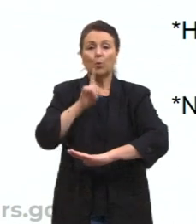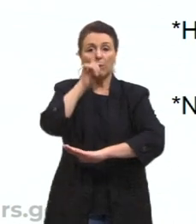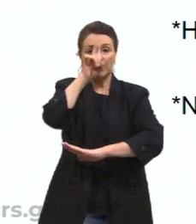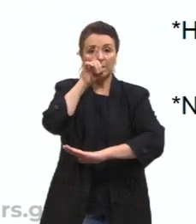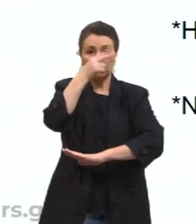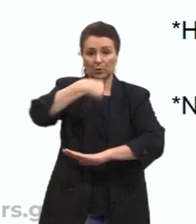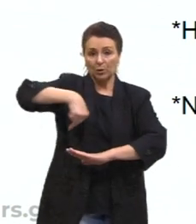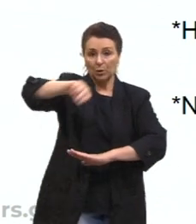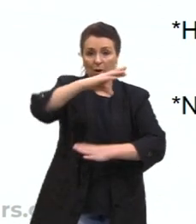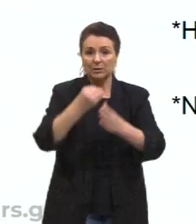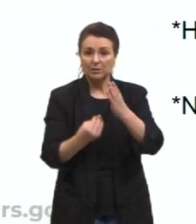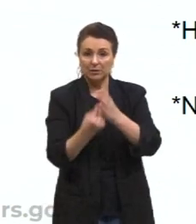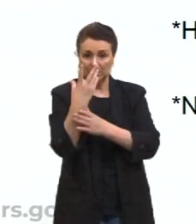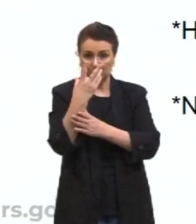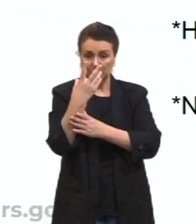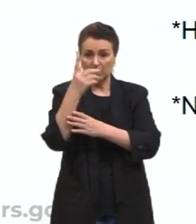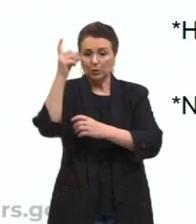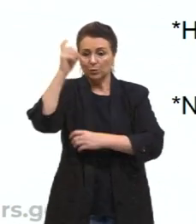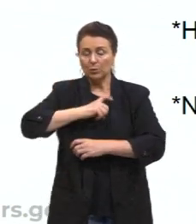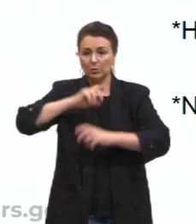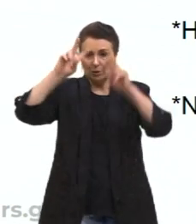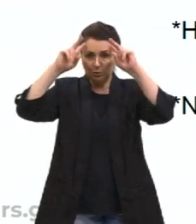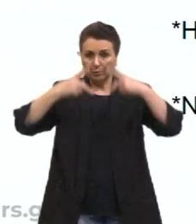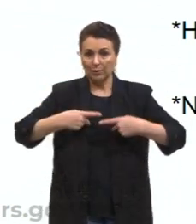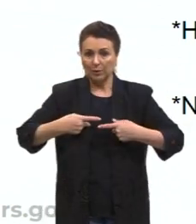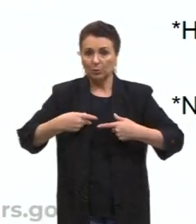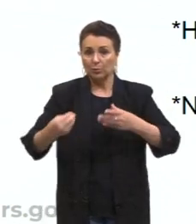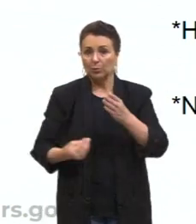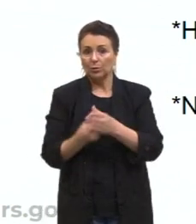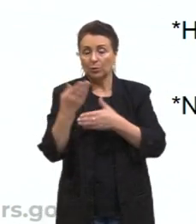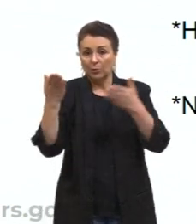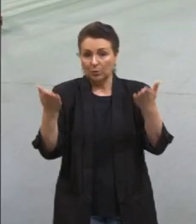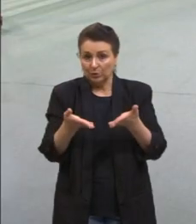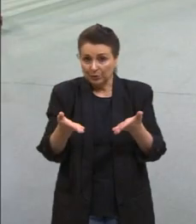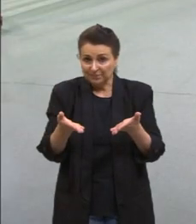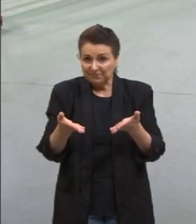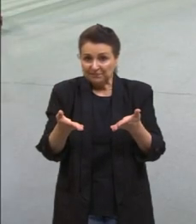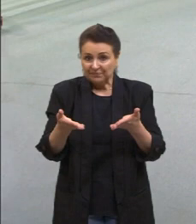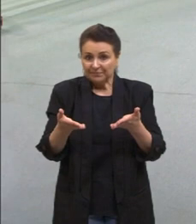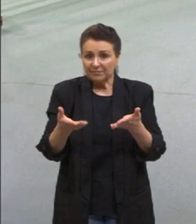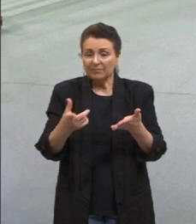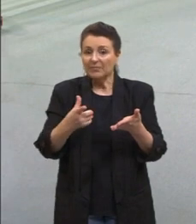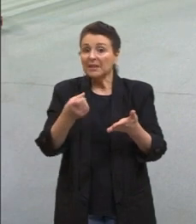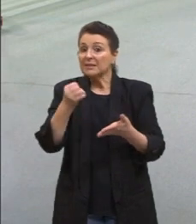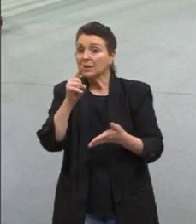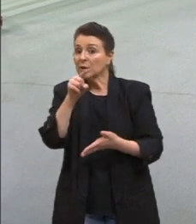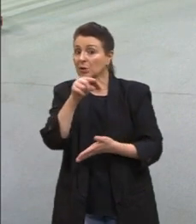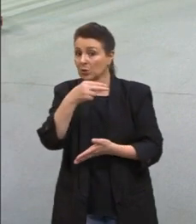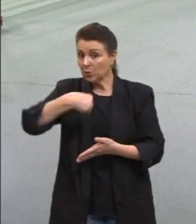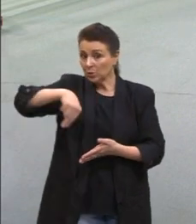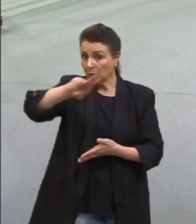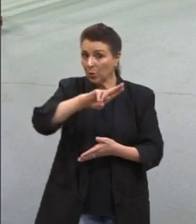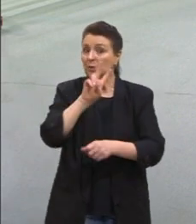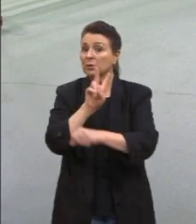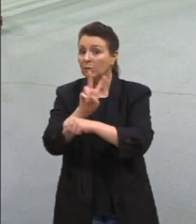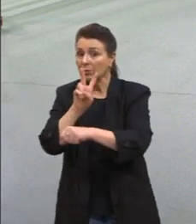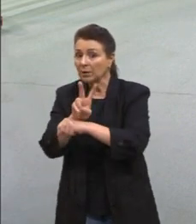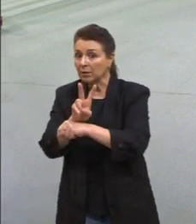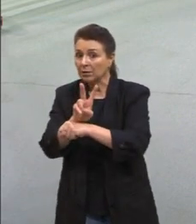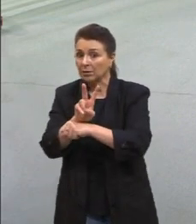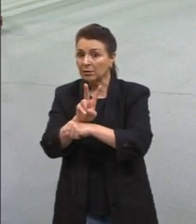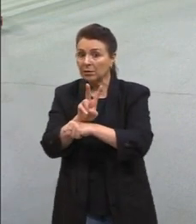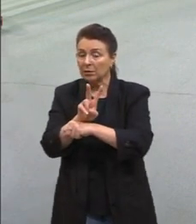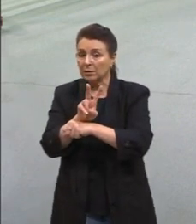Nós criamos que o ser humano criou hoje se nós não tomarmos providências e atitudes a curto prazo né